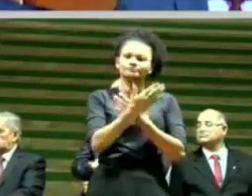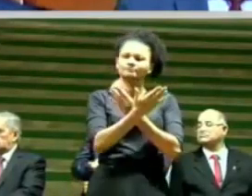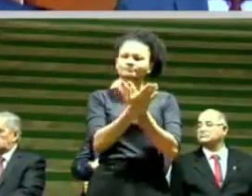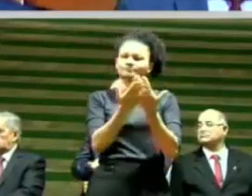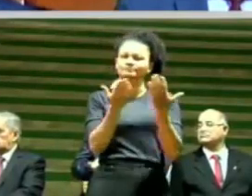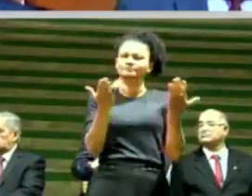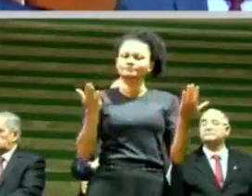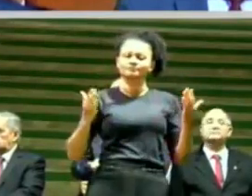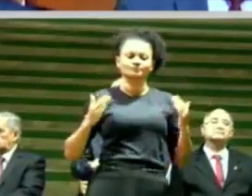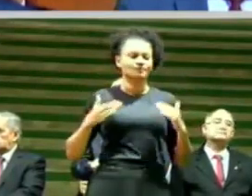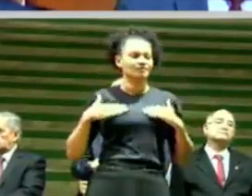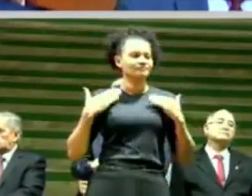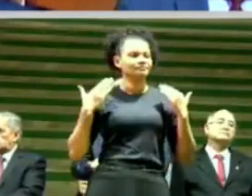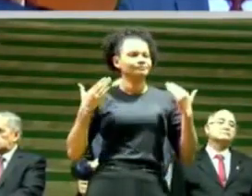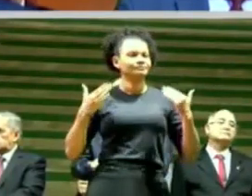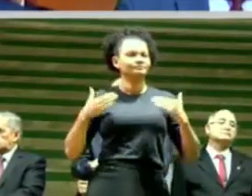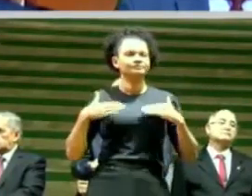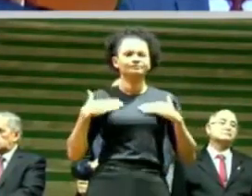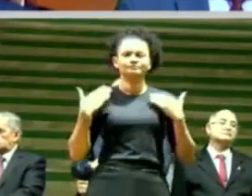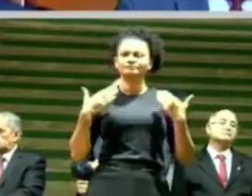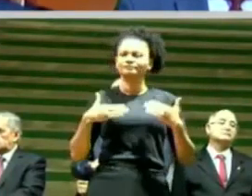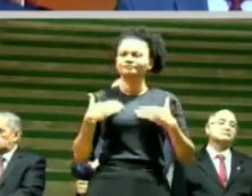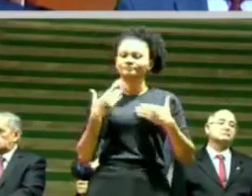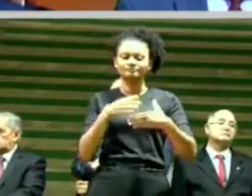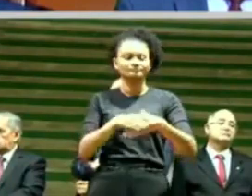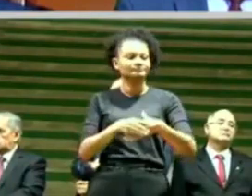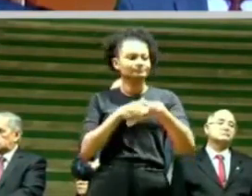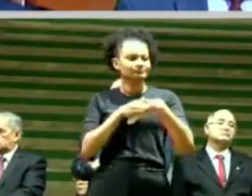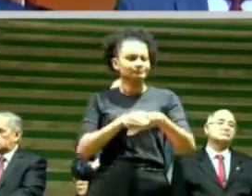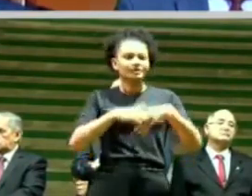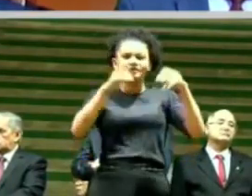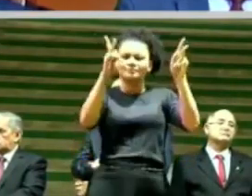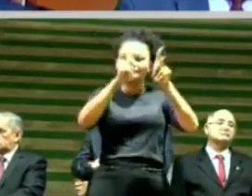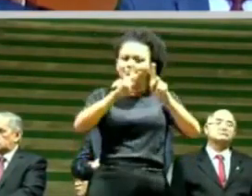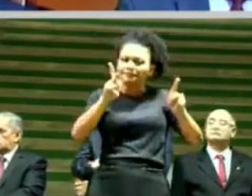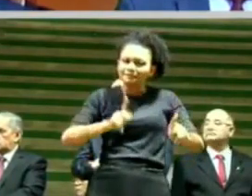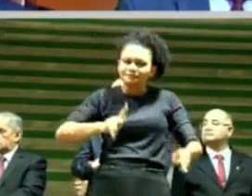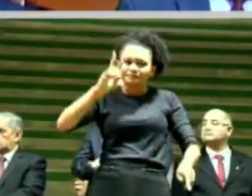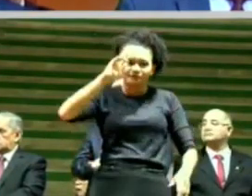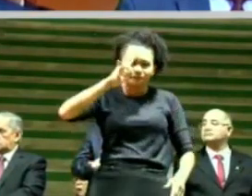alegria, eu quero cumprimentá-los com a paz do Senhor.